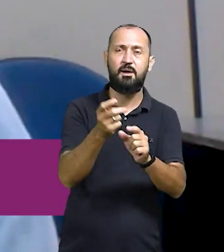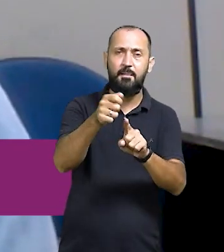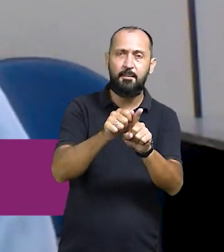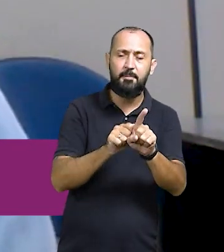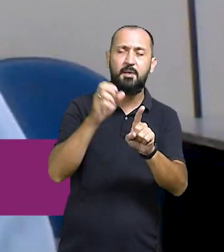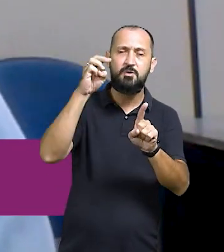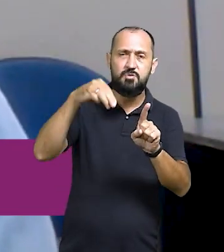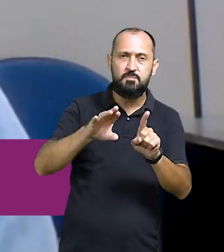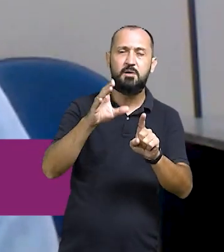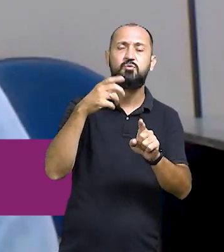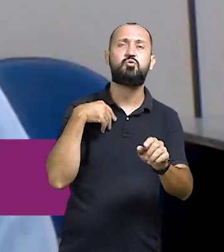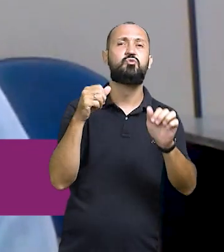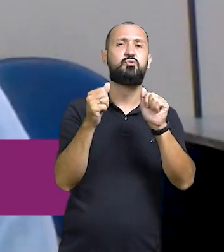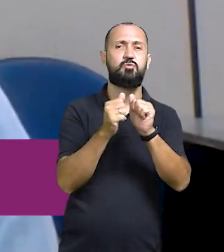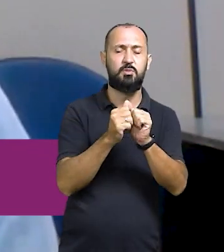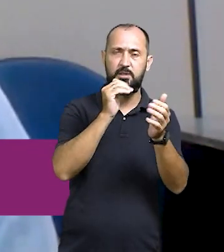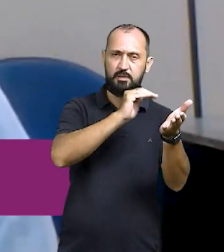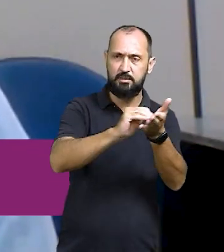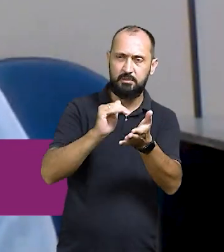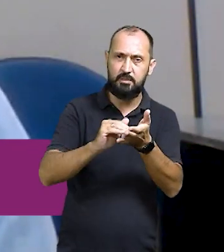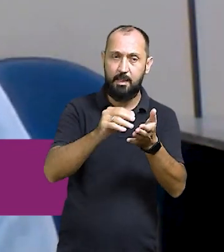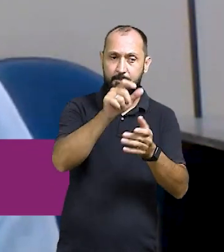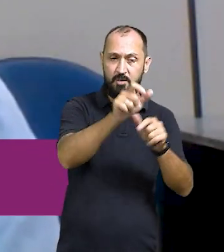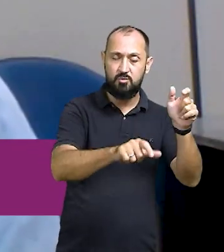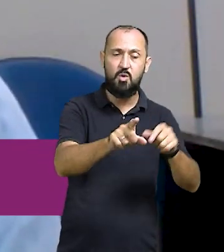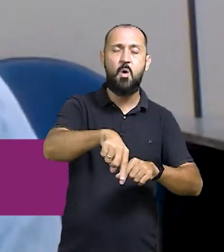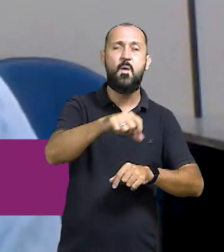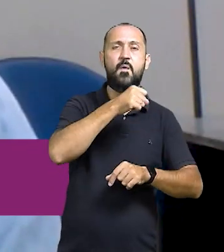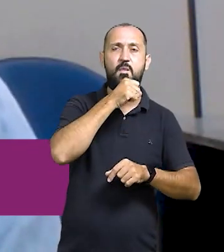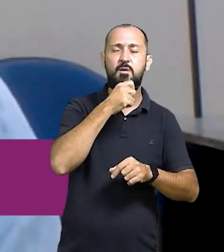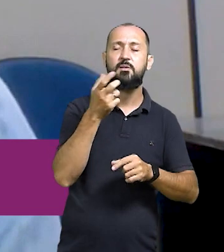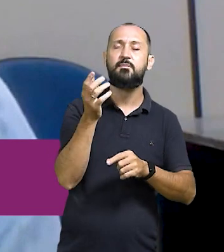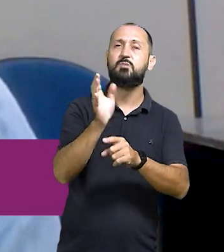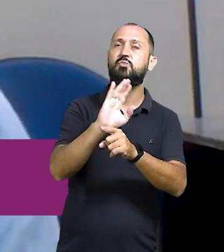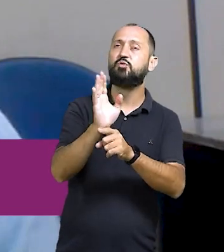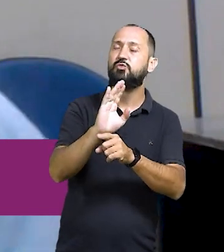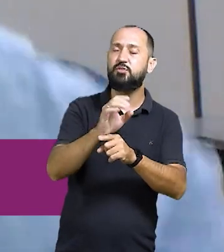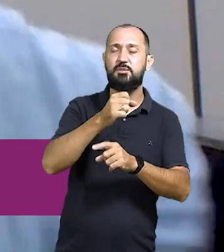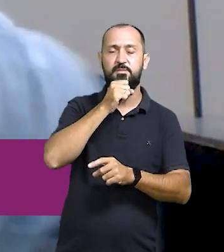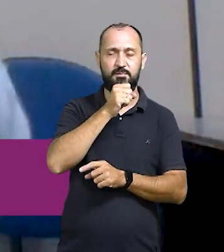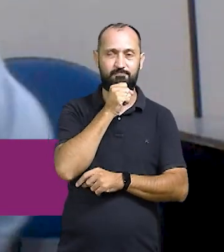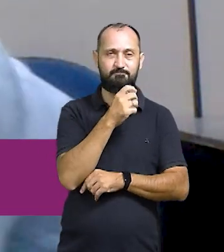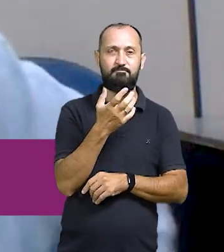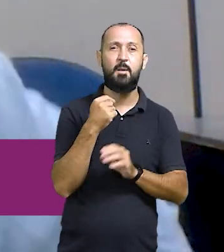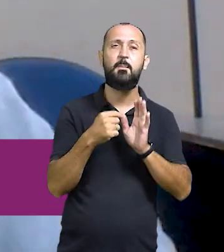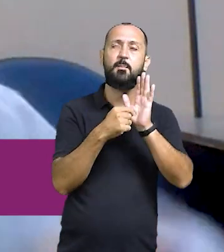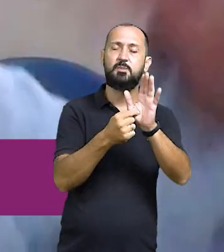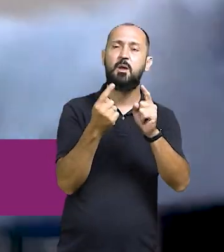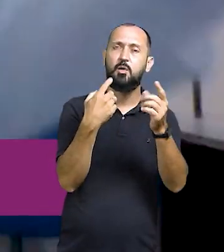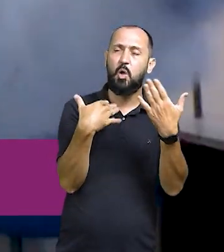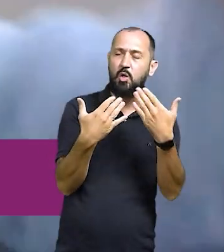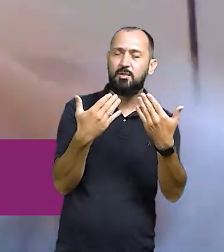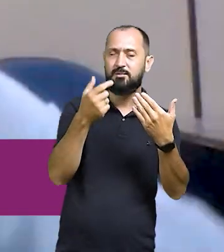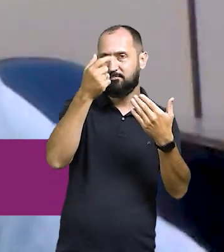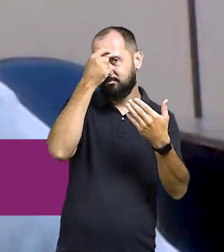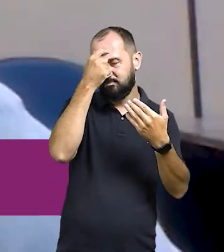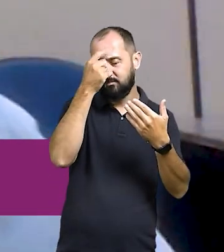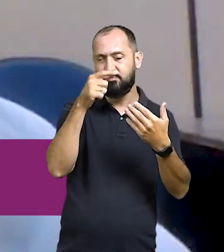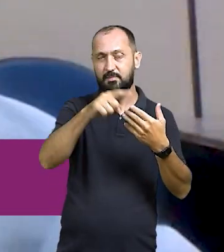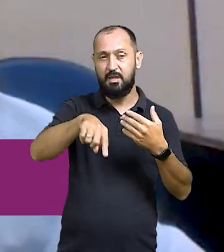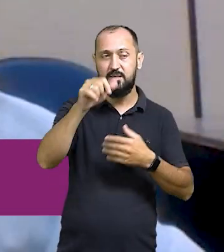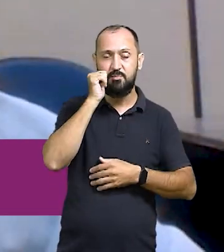várias temáticas, como, por exemplo, em junho é a Semana Estadual de Combate ao Feminicídio e à Misoginia. Nós